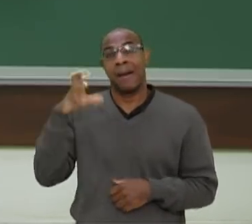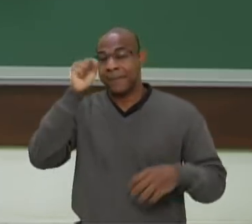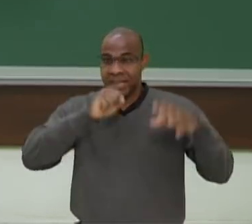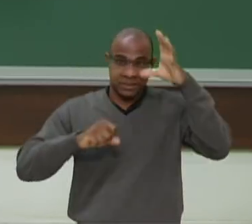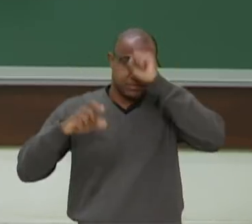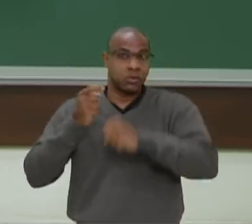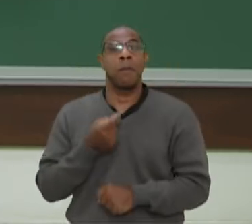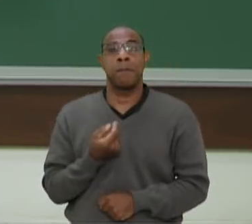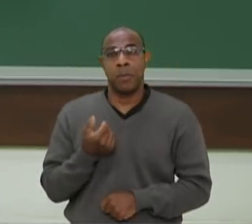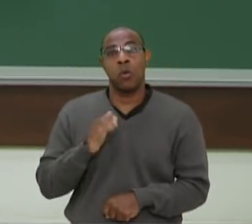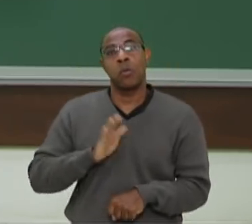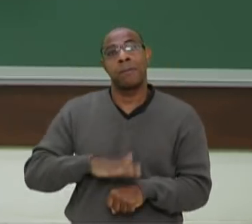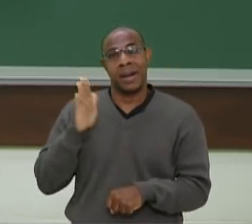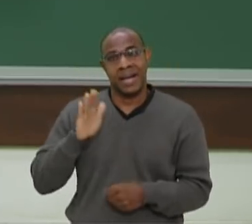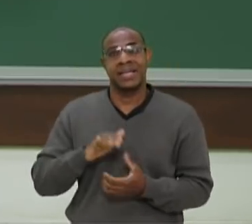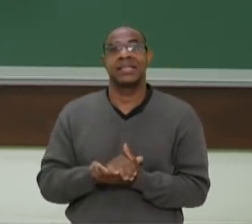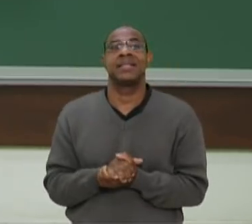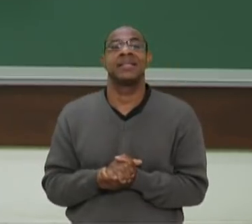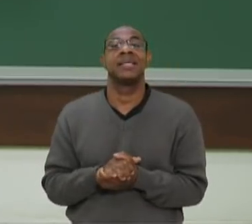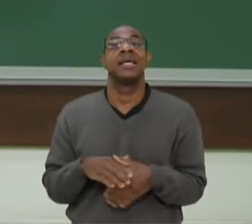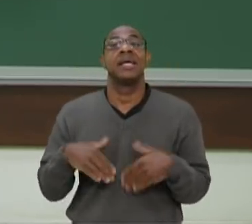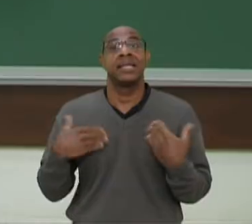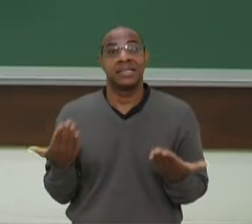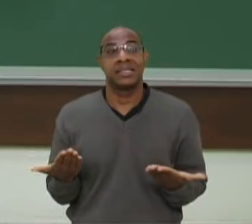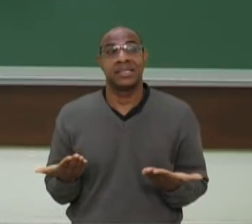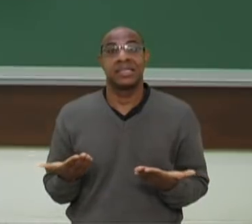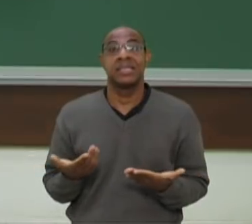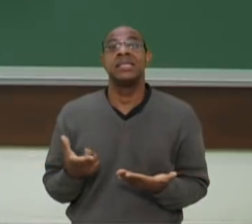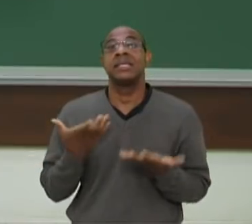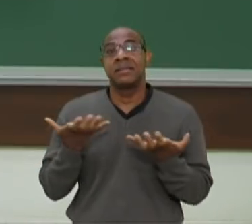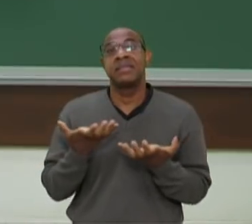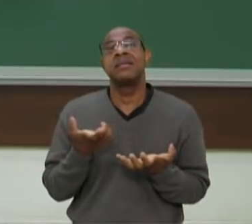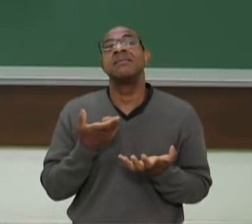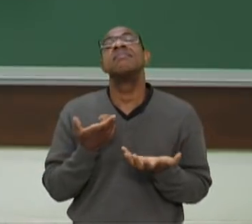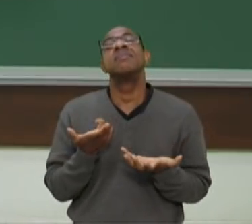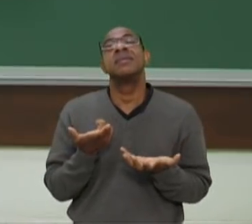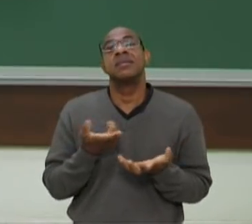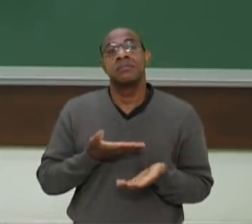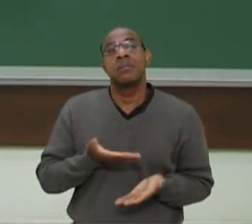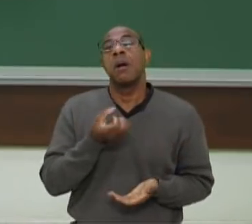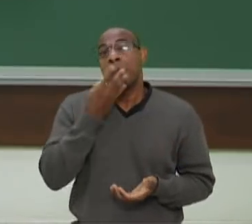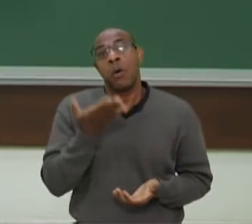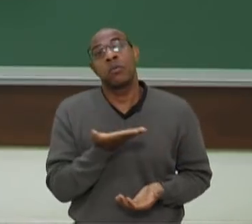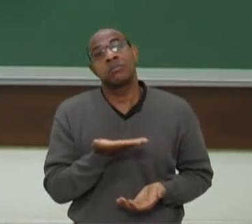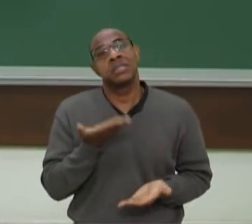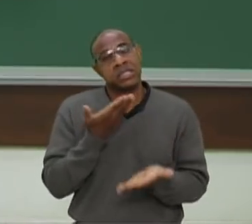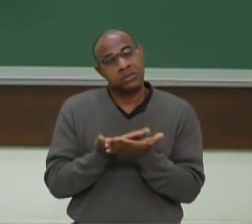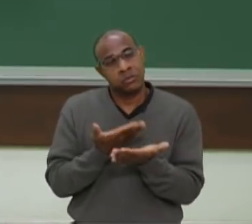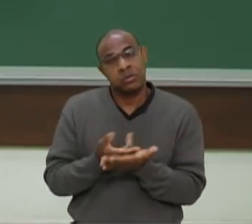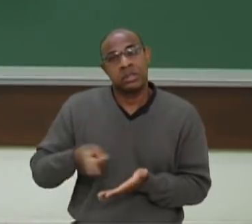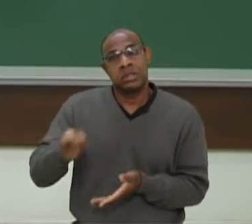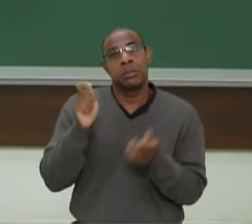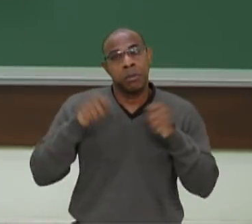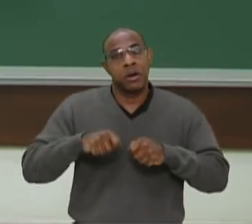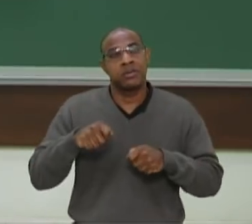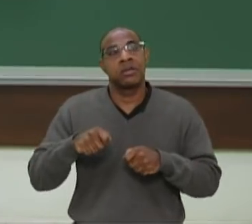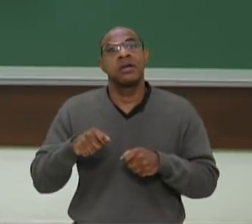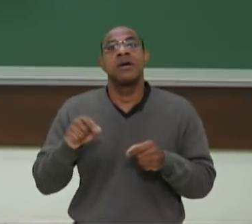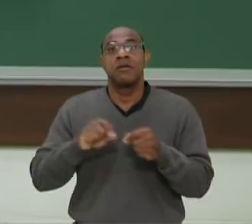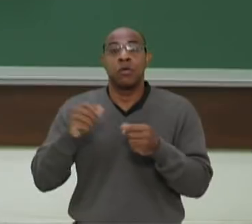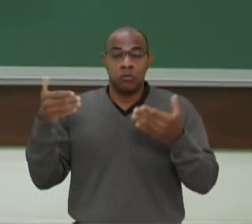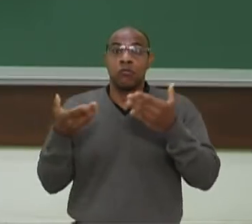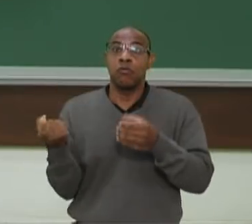um pouco mais de produção de texto. E eu desejo a todos e a todas bons estudos, que vocês possam retomar os